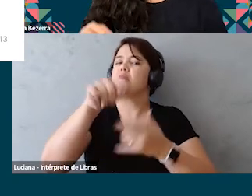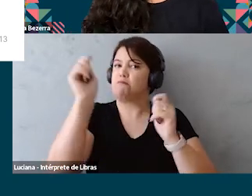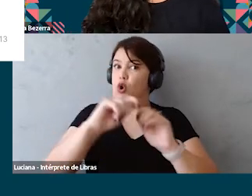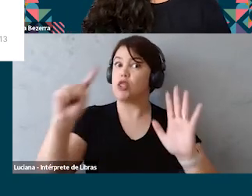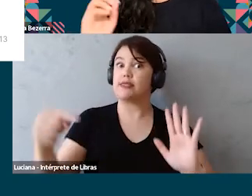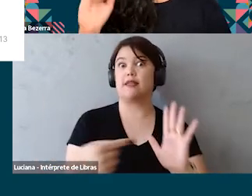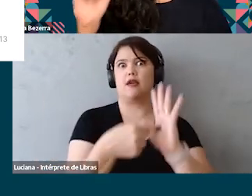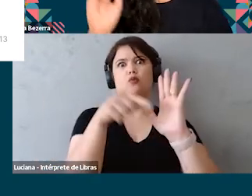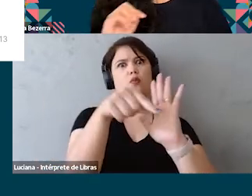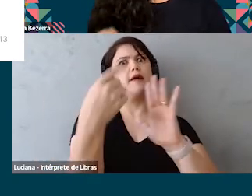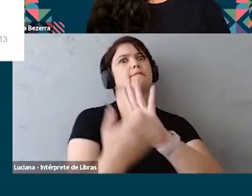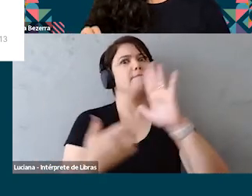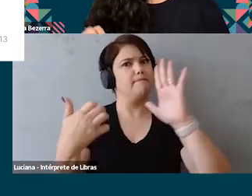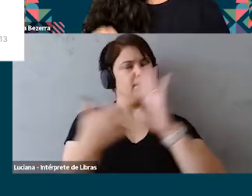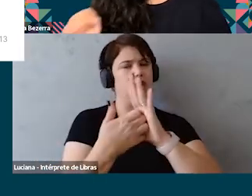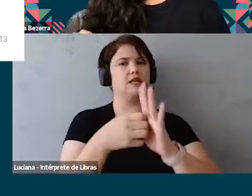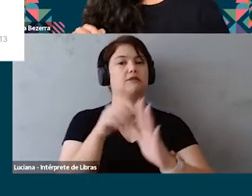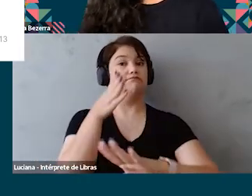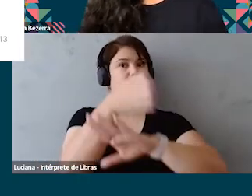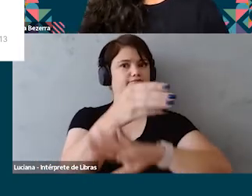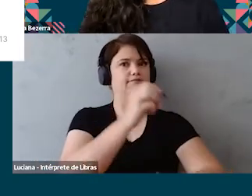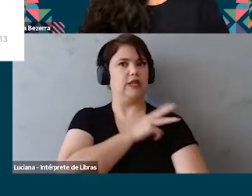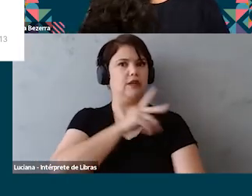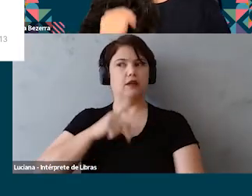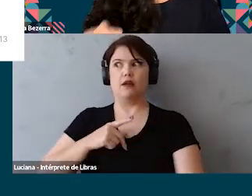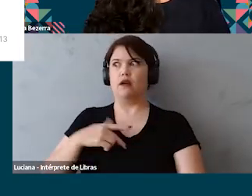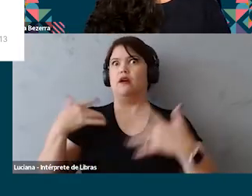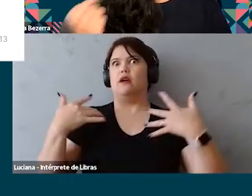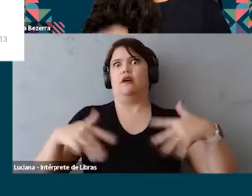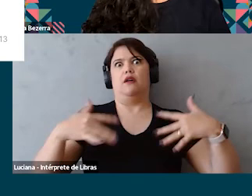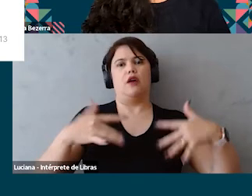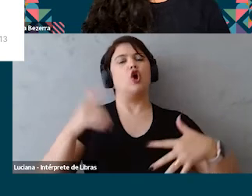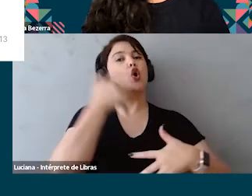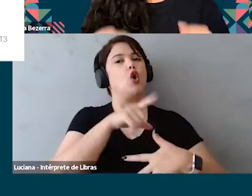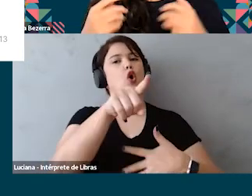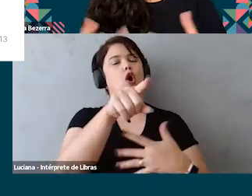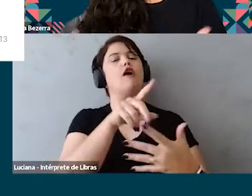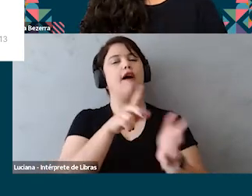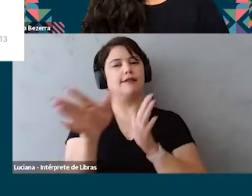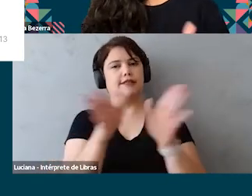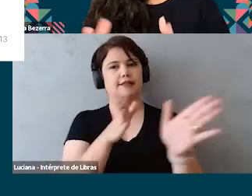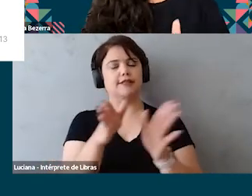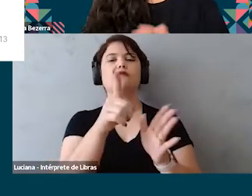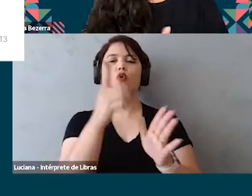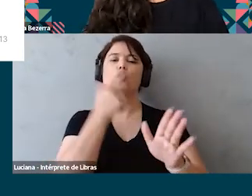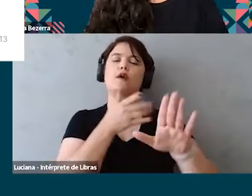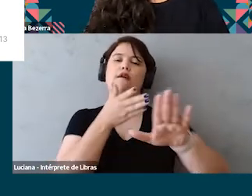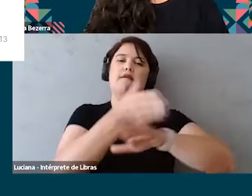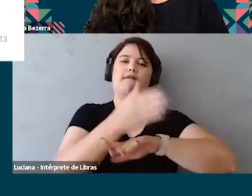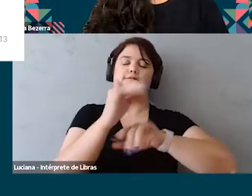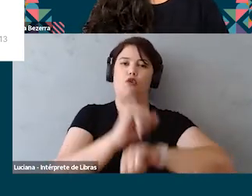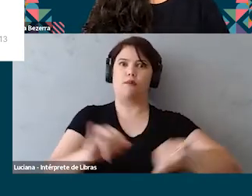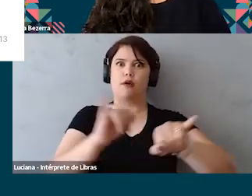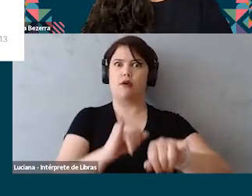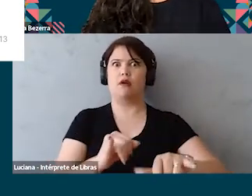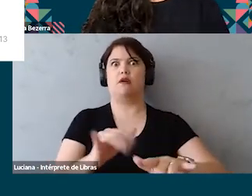fulaninha, você pode denunciar essa empresa para o Ministério Público e aí você vai conseguir que ela seja acessível e você consiga